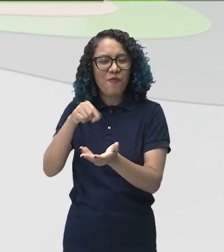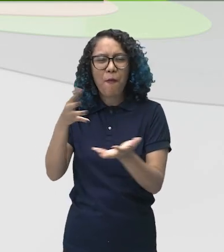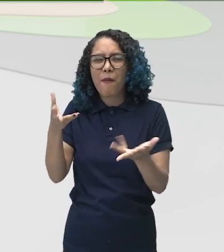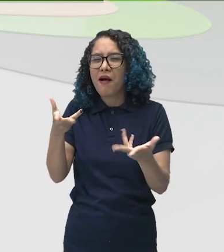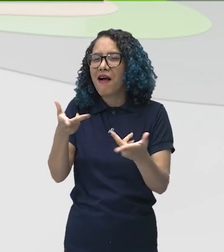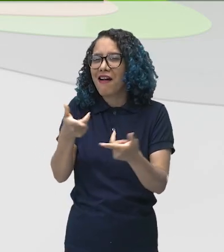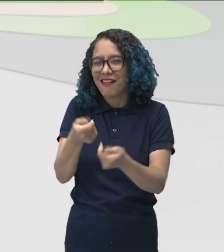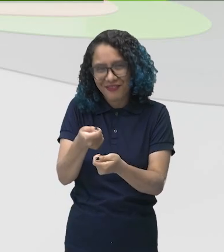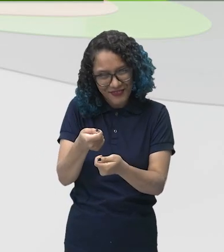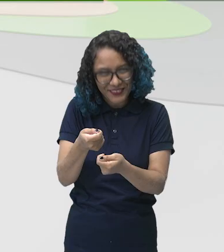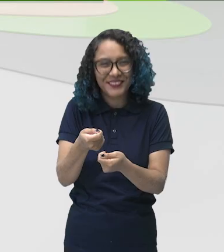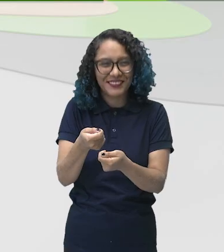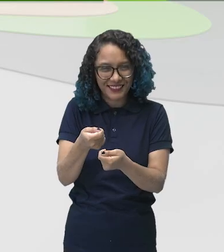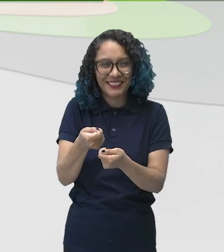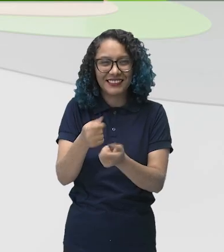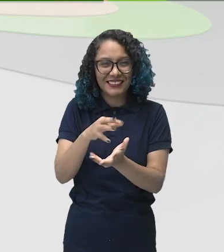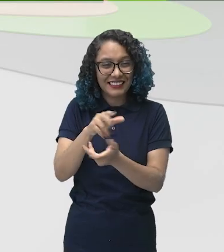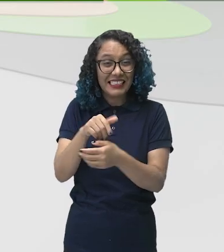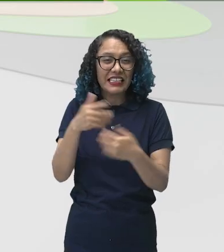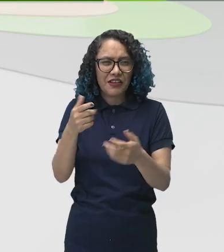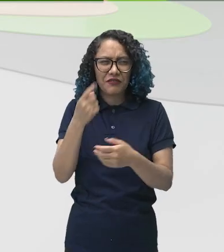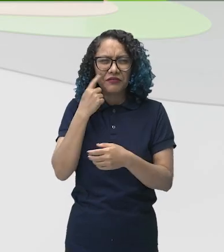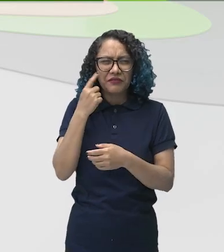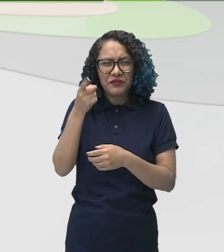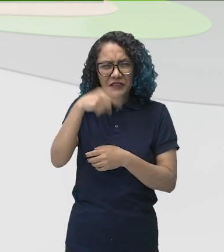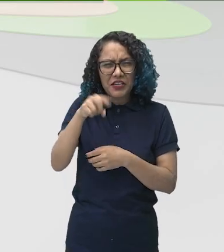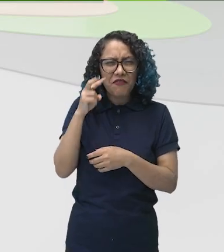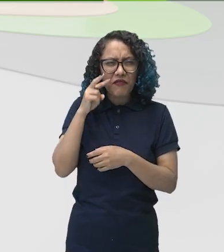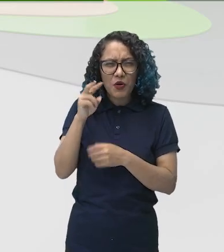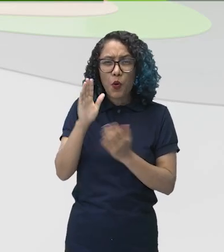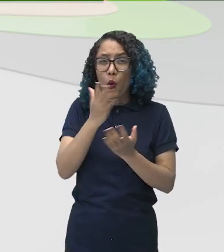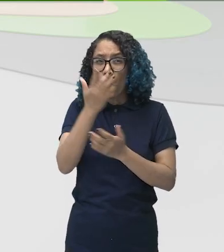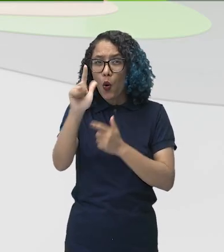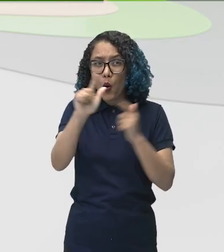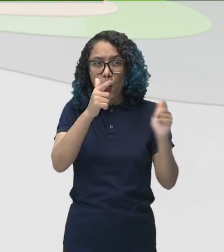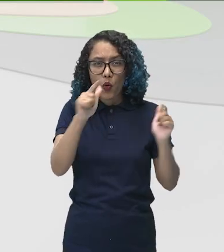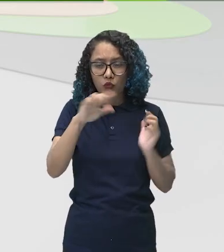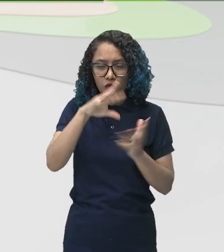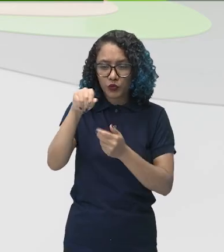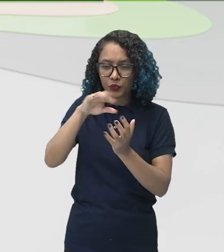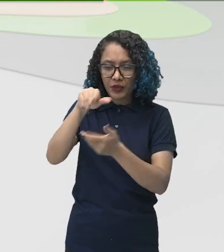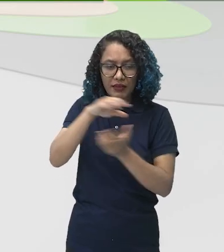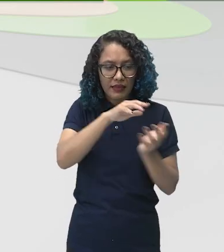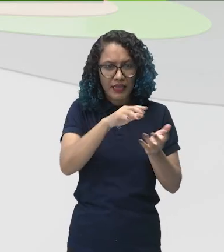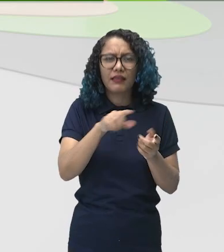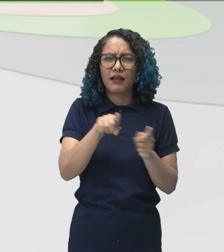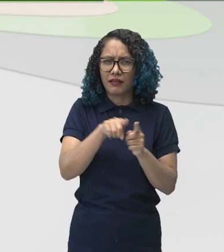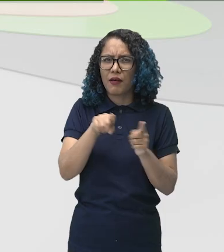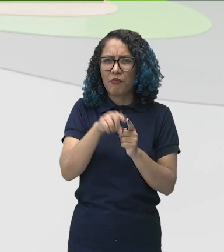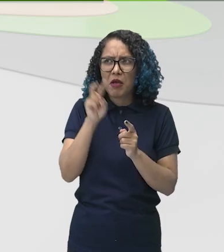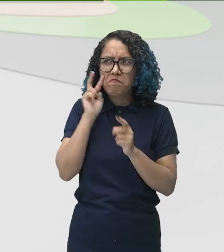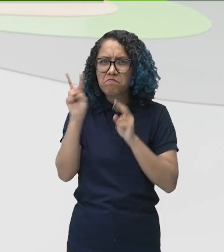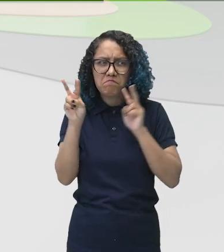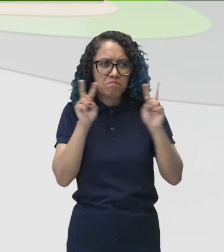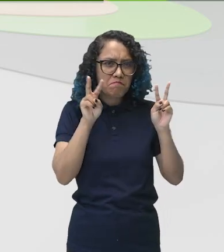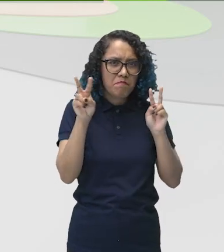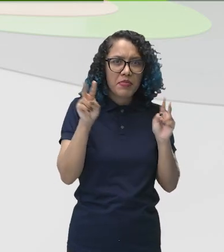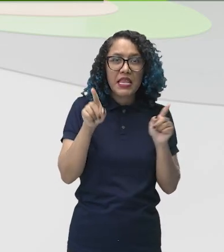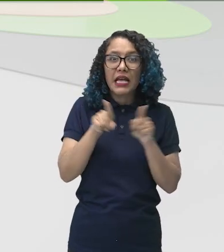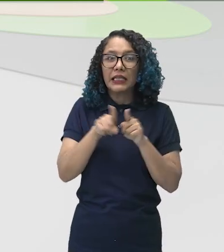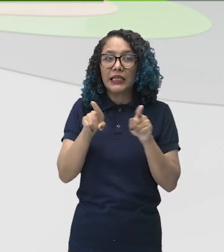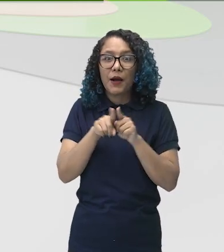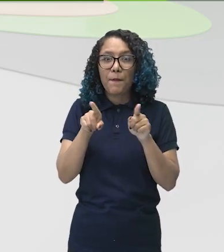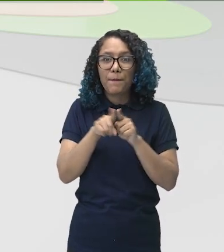Terra. Vocês viram que a gente passou por alguns outros planetas também até chegar ao nosso. Viram que a gente passou por